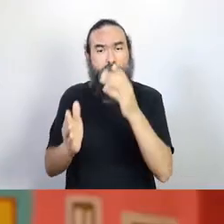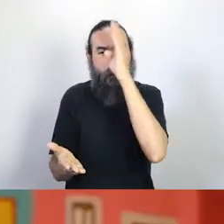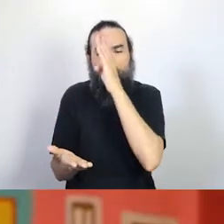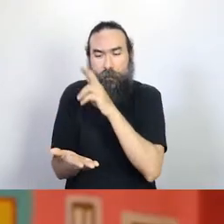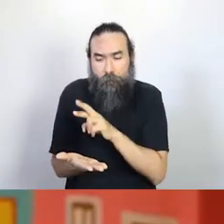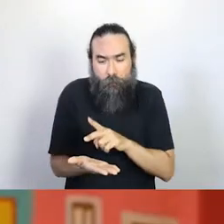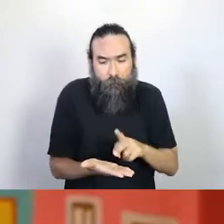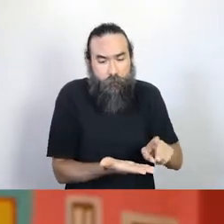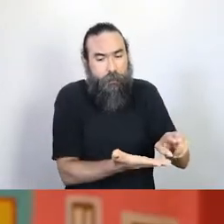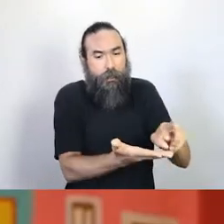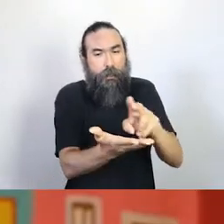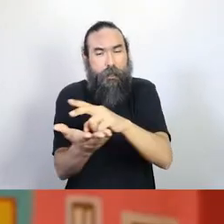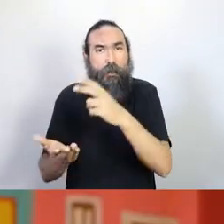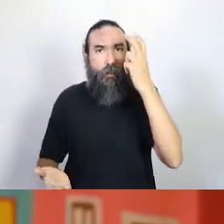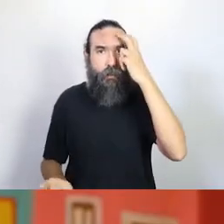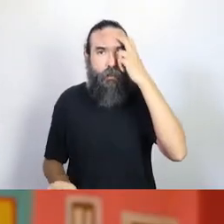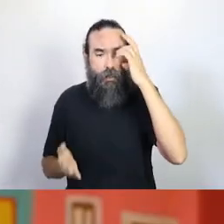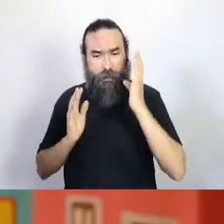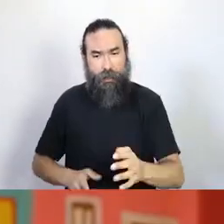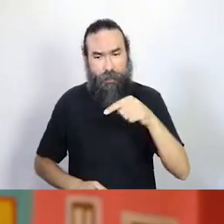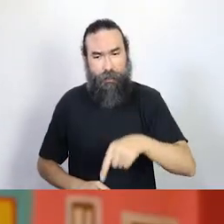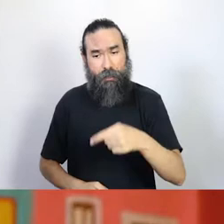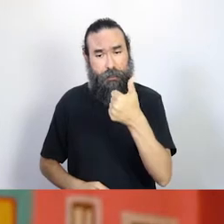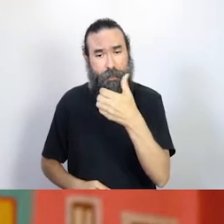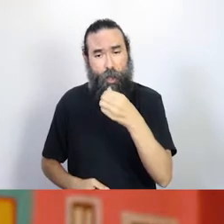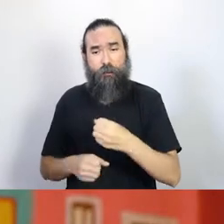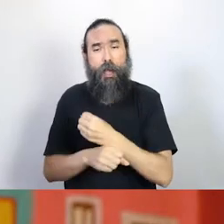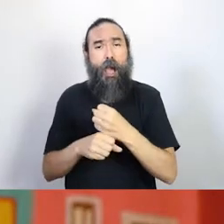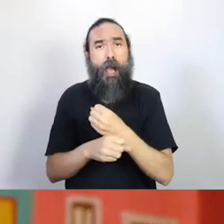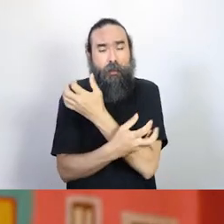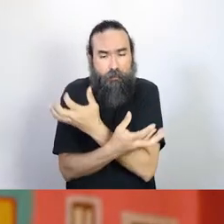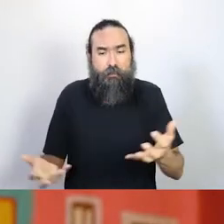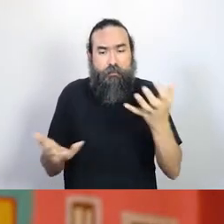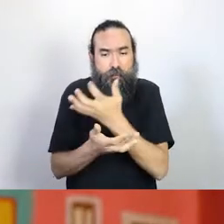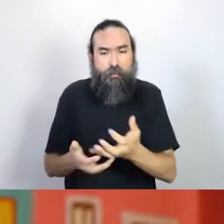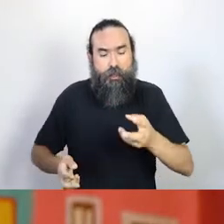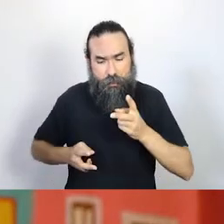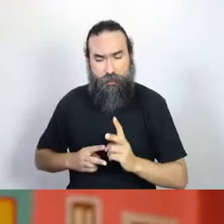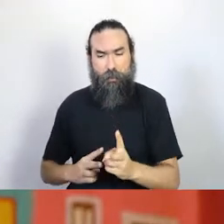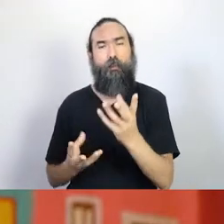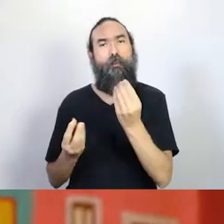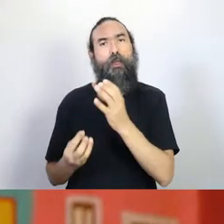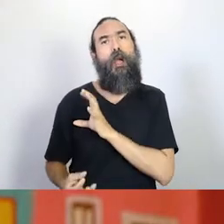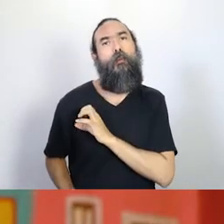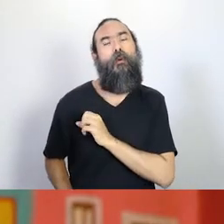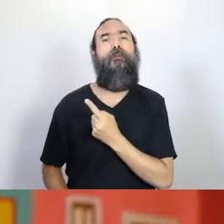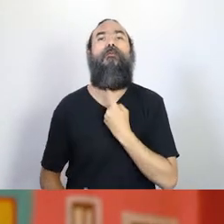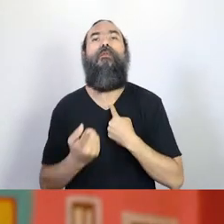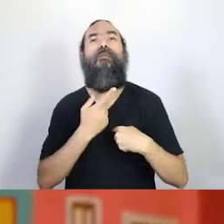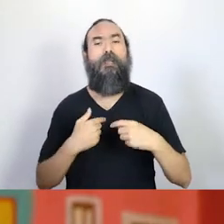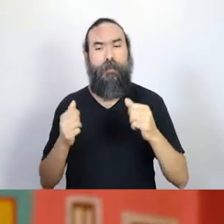realizou 19 edições do Encontro de Culturas, sempre com muito amor, sempre com muita